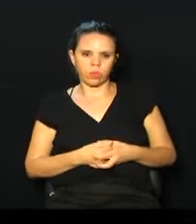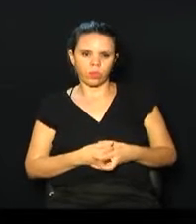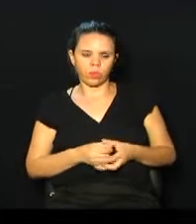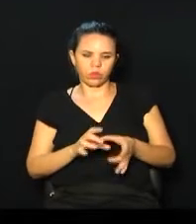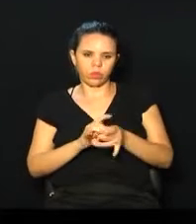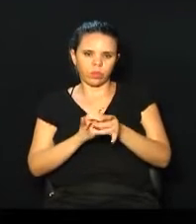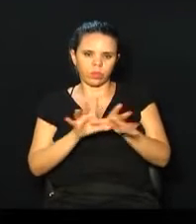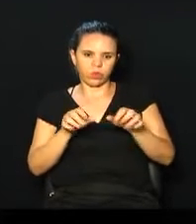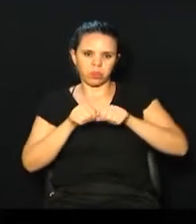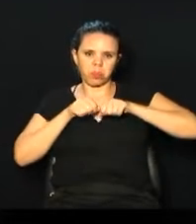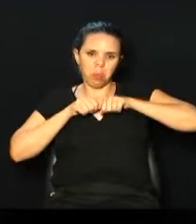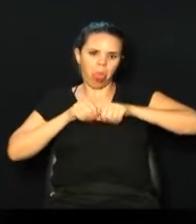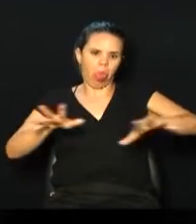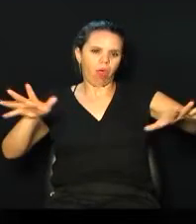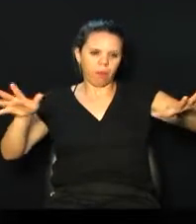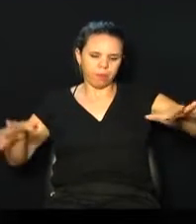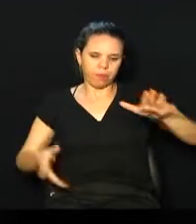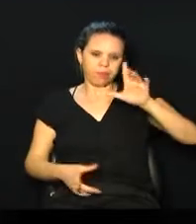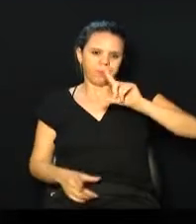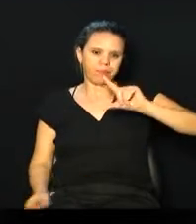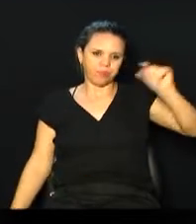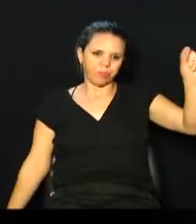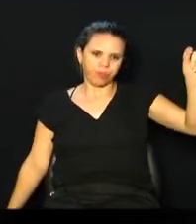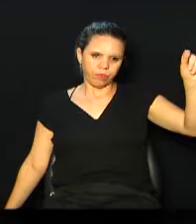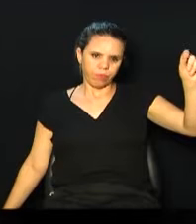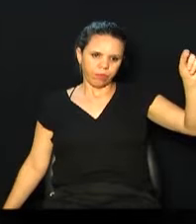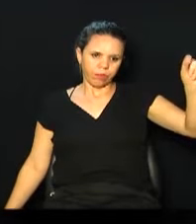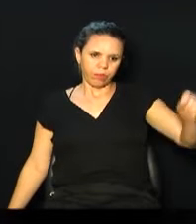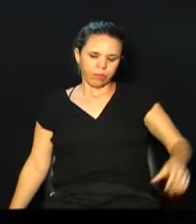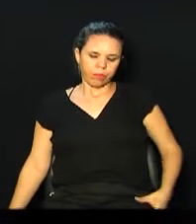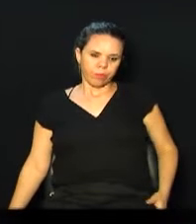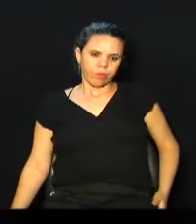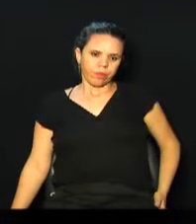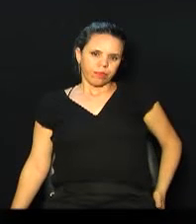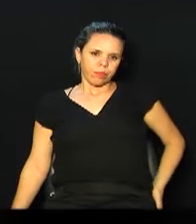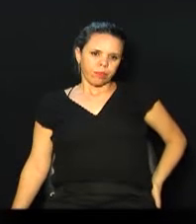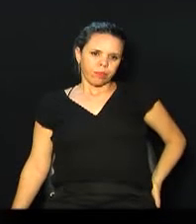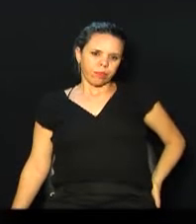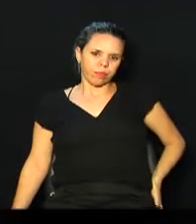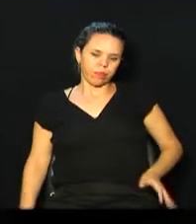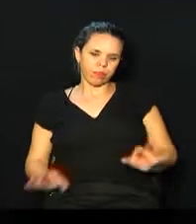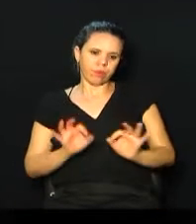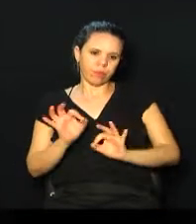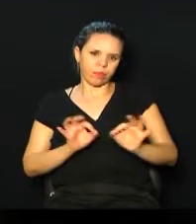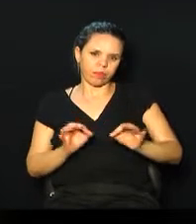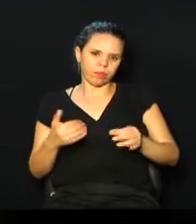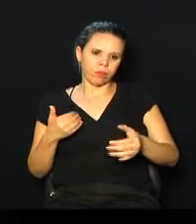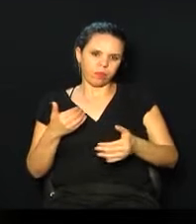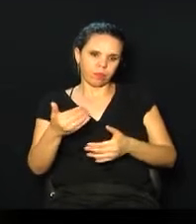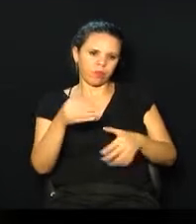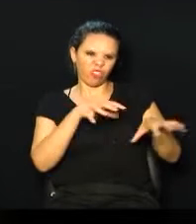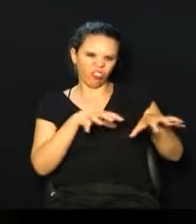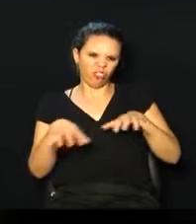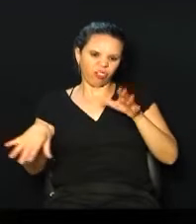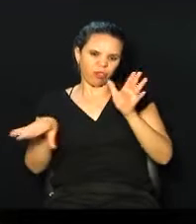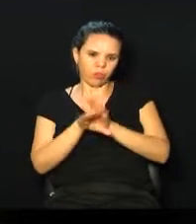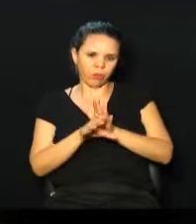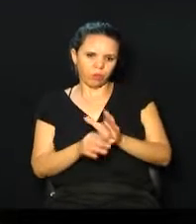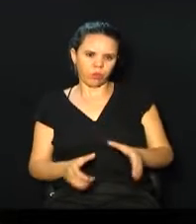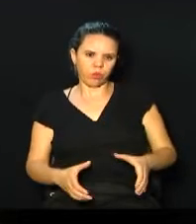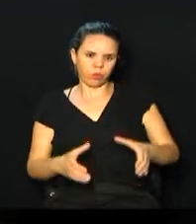deixando aquele grande tanque, aquela grande caixa d'água preparada para uma próxima chuva que venha a